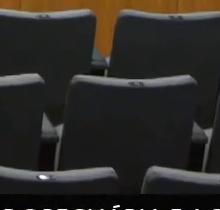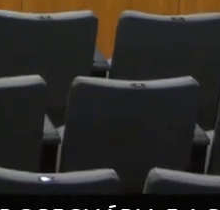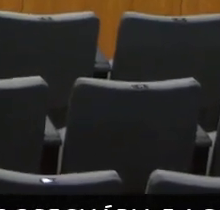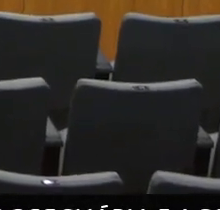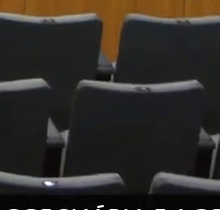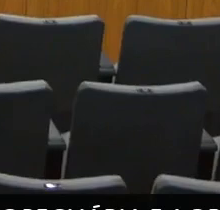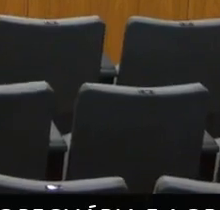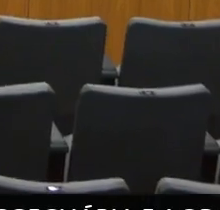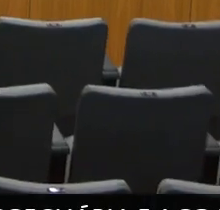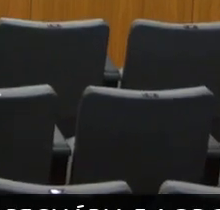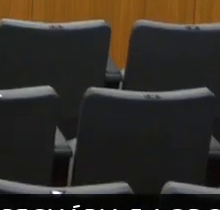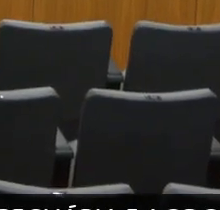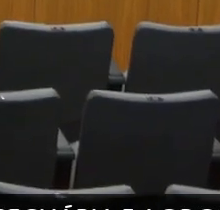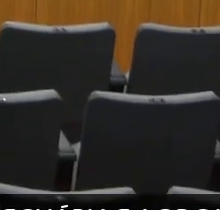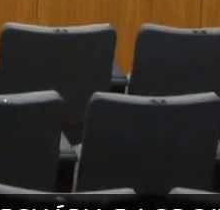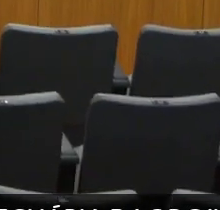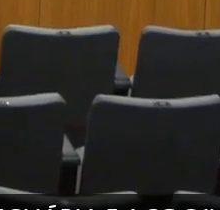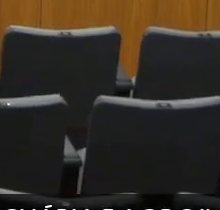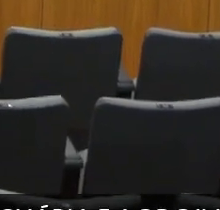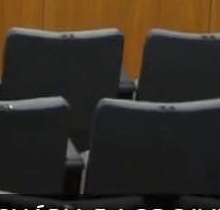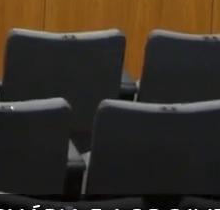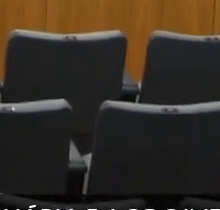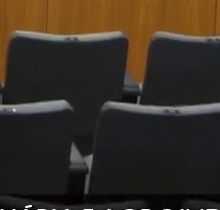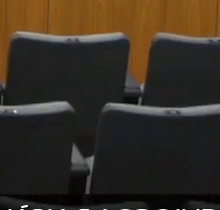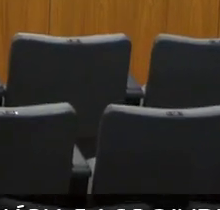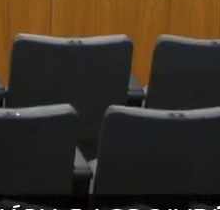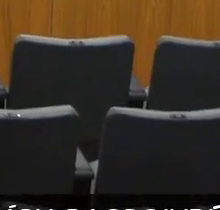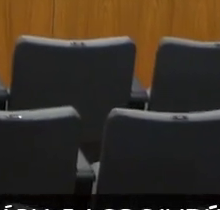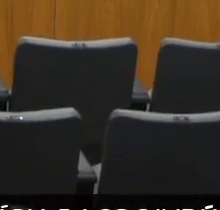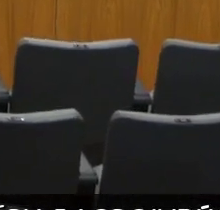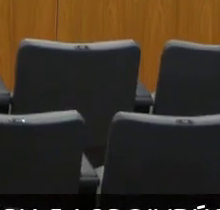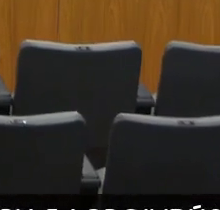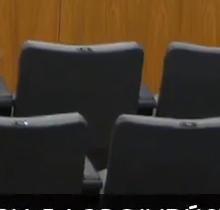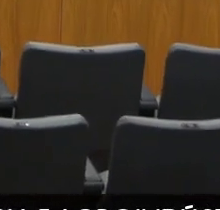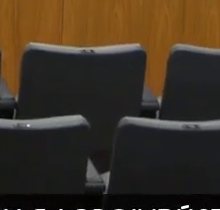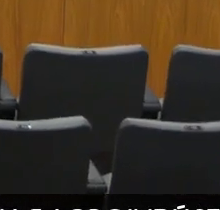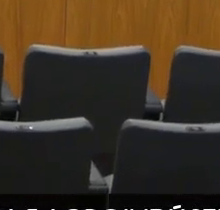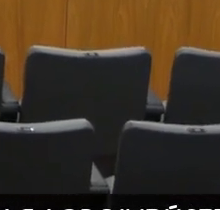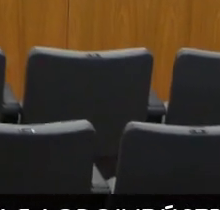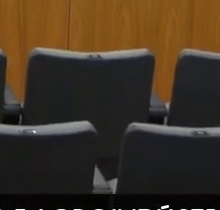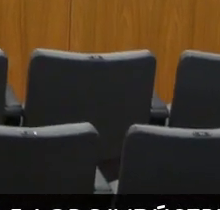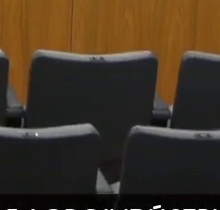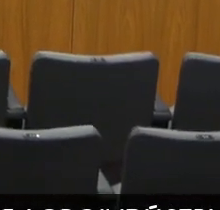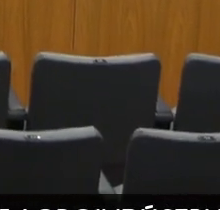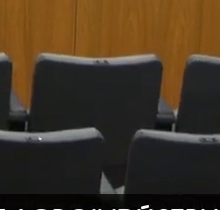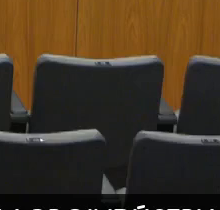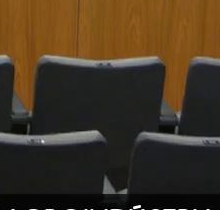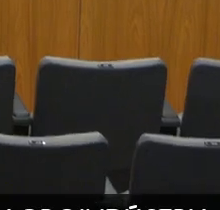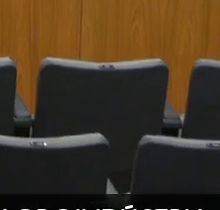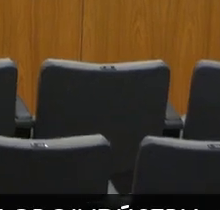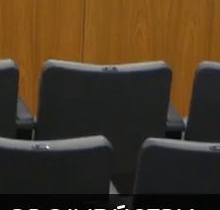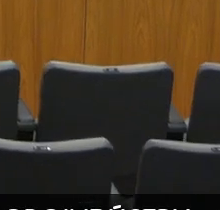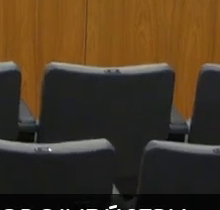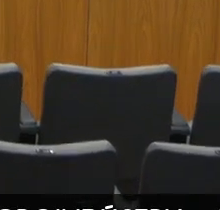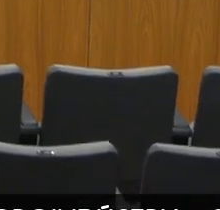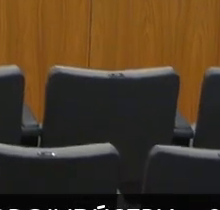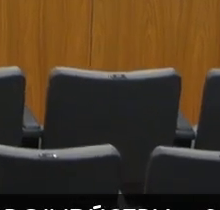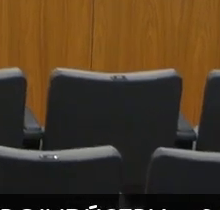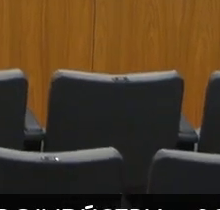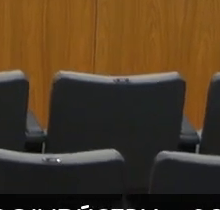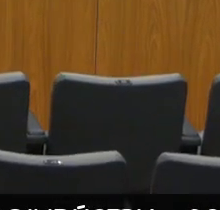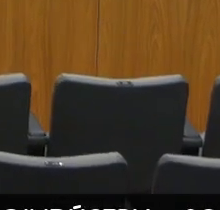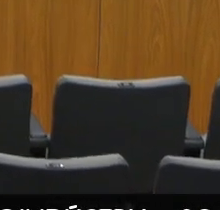aguardar para guardar a chegada da secretária o nosso suspendemos a reuniões a reunião para alguns